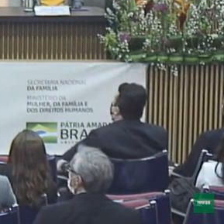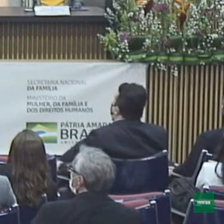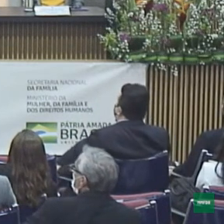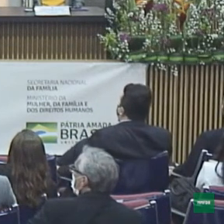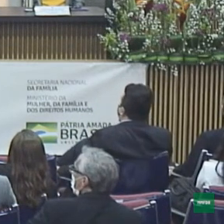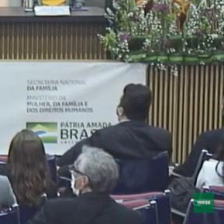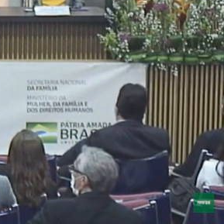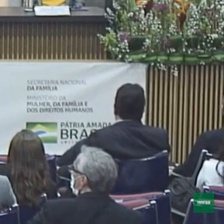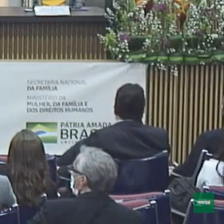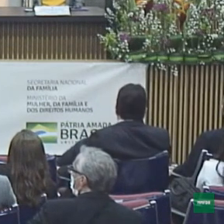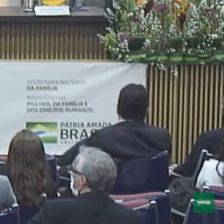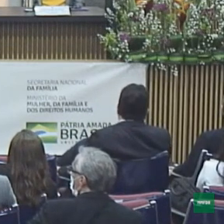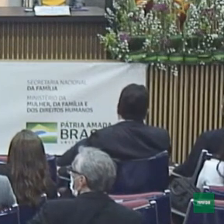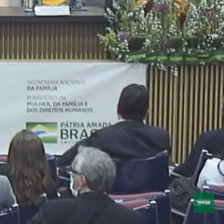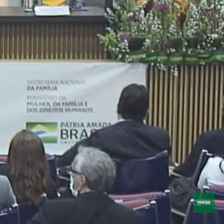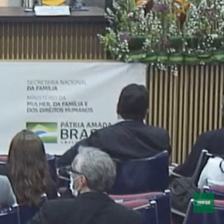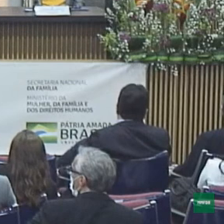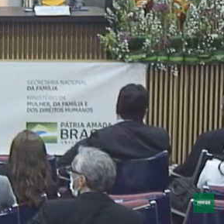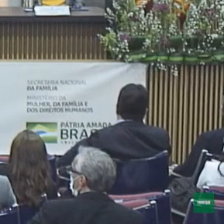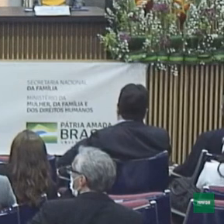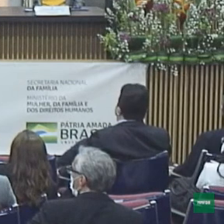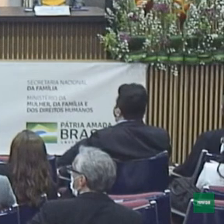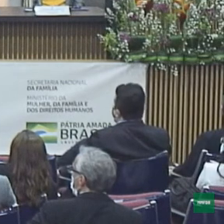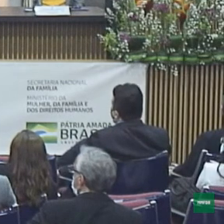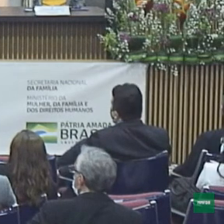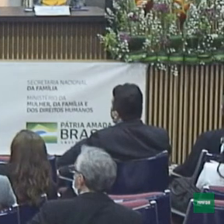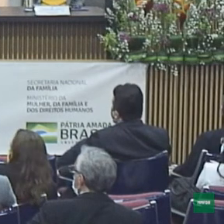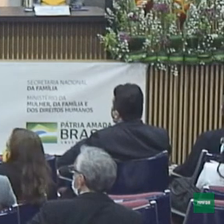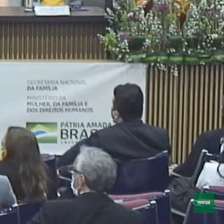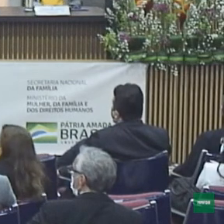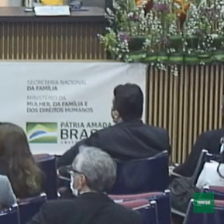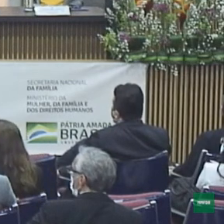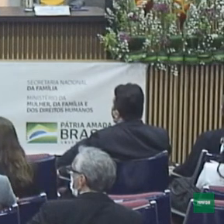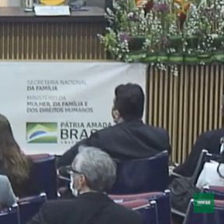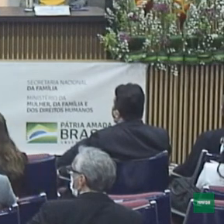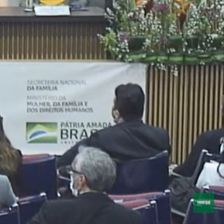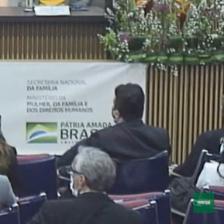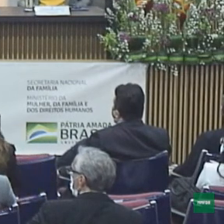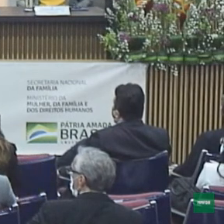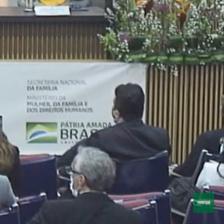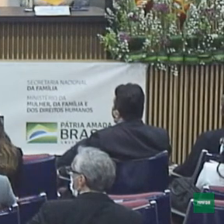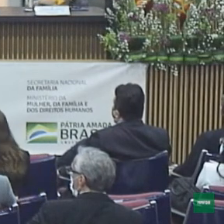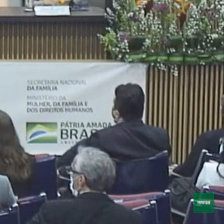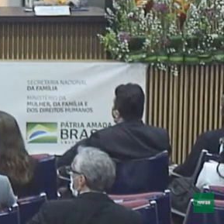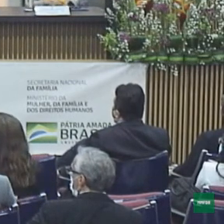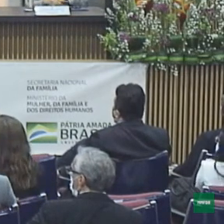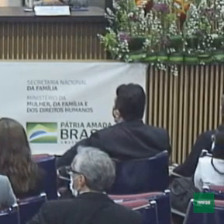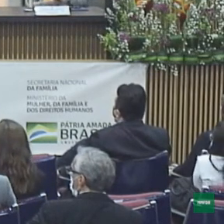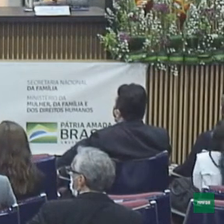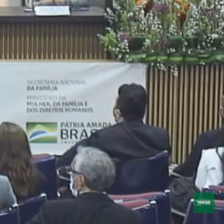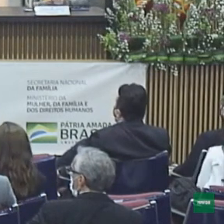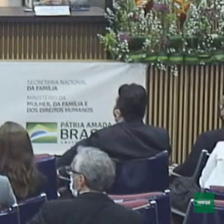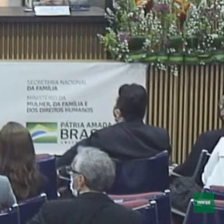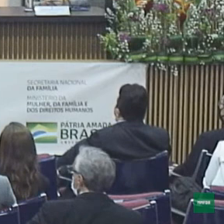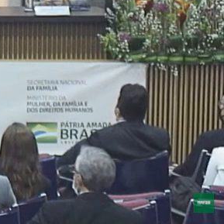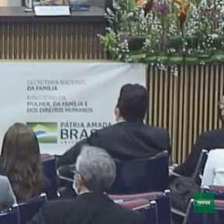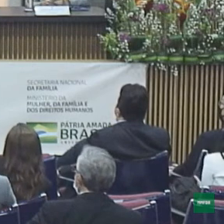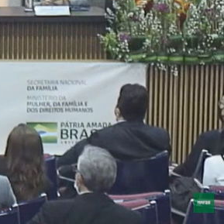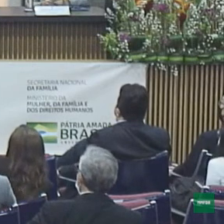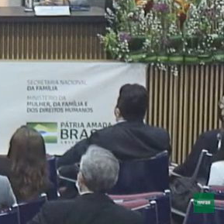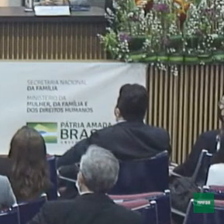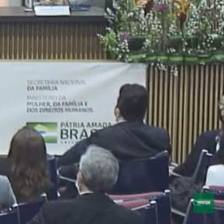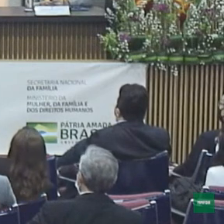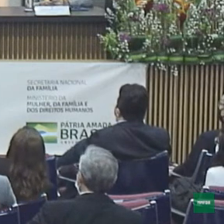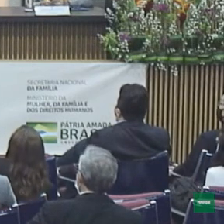Senhores, fará uso da palavra a ministra de Estado da Mulher, da Família e dos Direitos Humanos, a ministra mais linda,